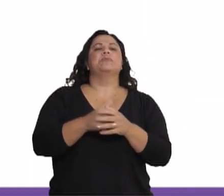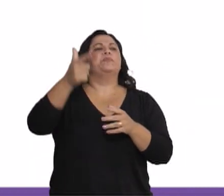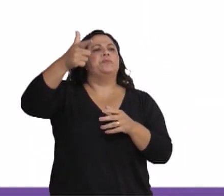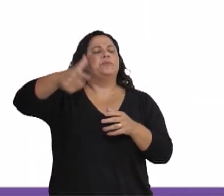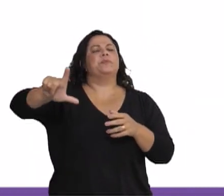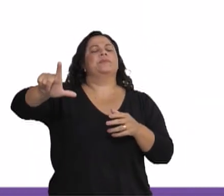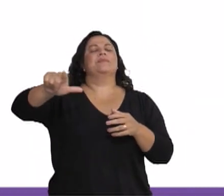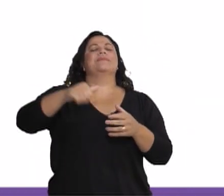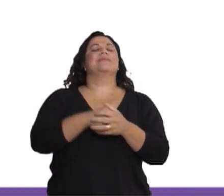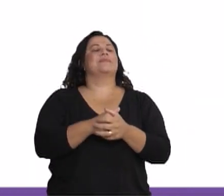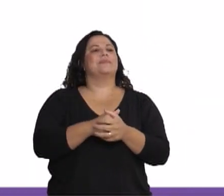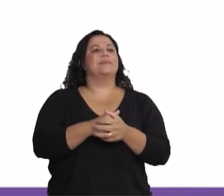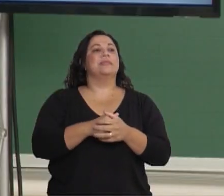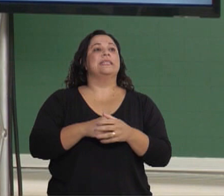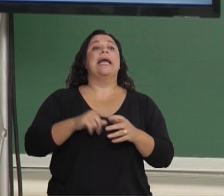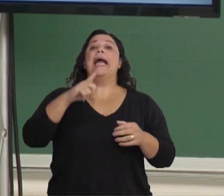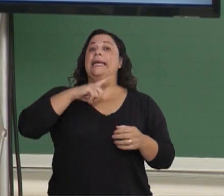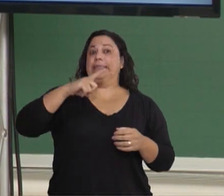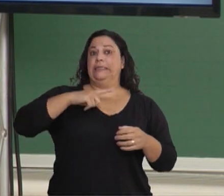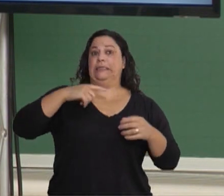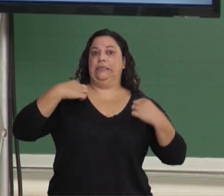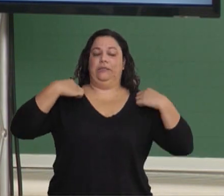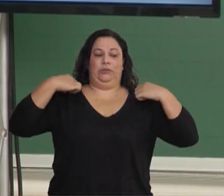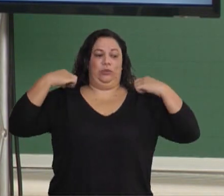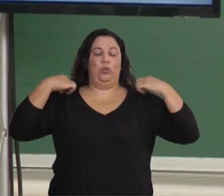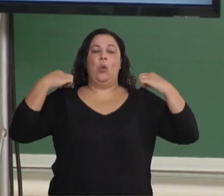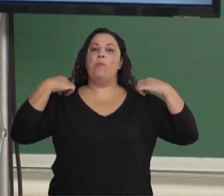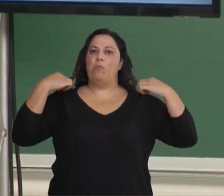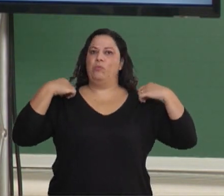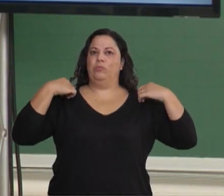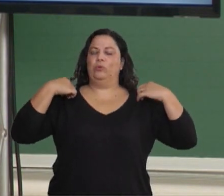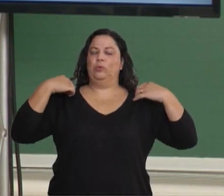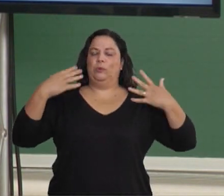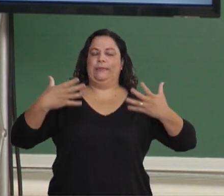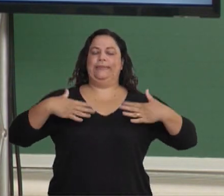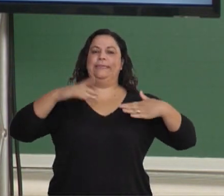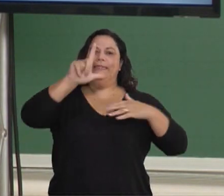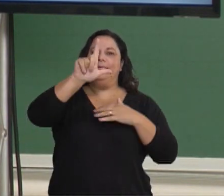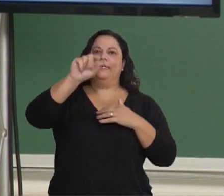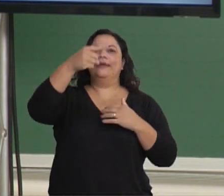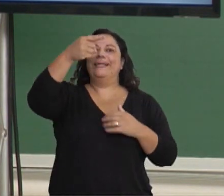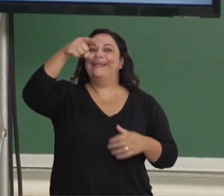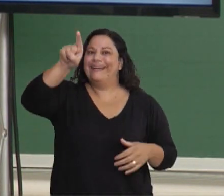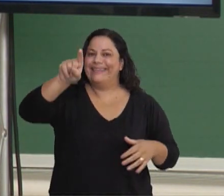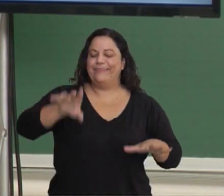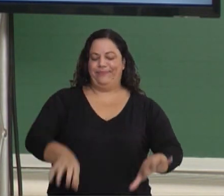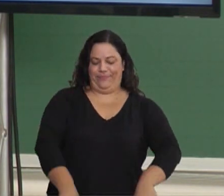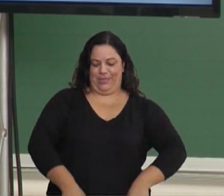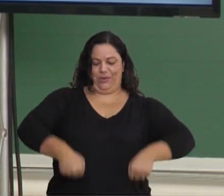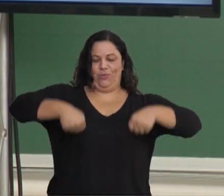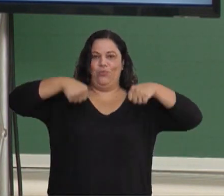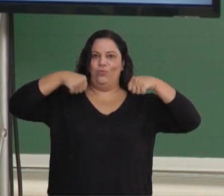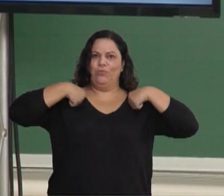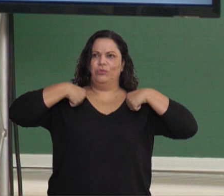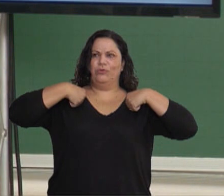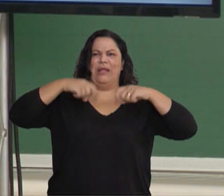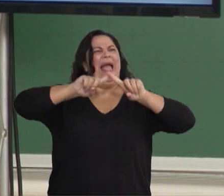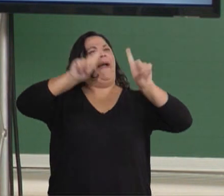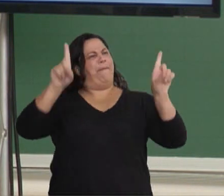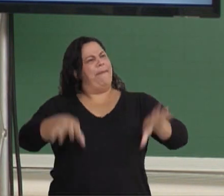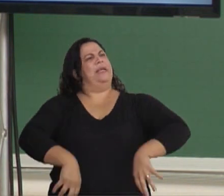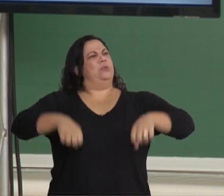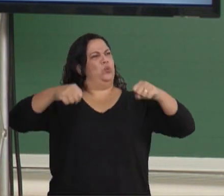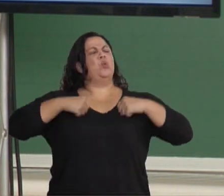alguns elementos, pegando a ideia de uma blusa de lã e pegando também a ideia de um cobertor. Ah, mas professor, cobertor